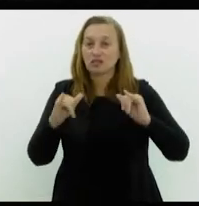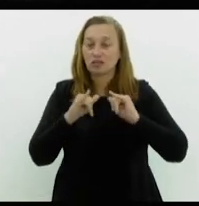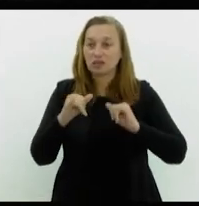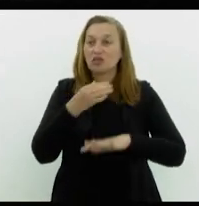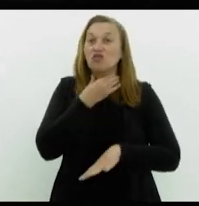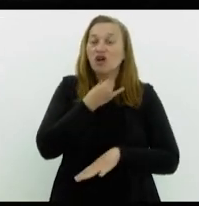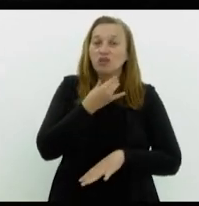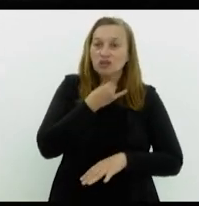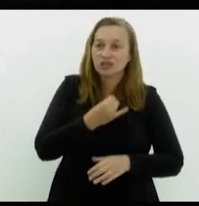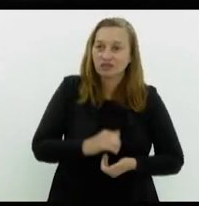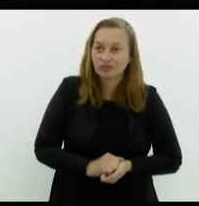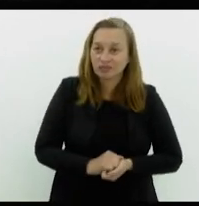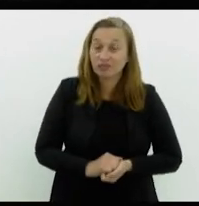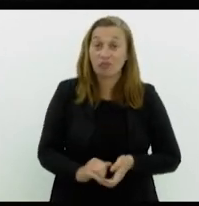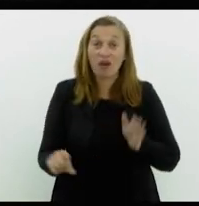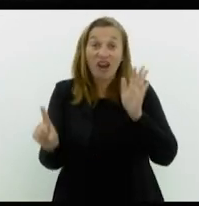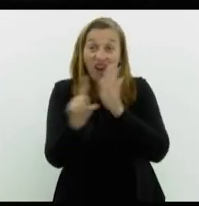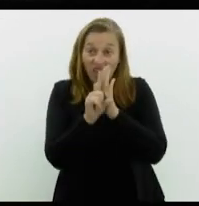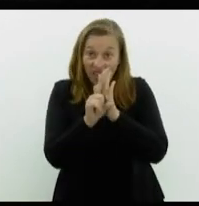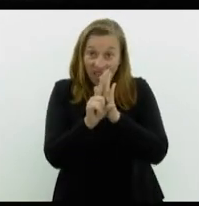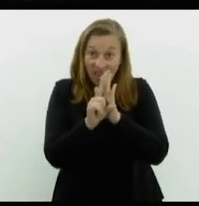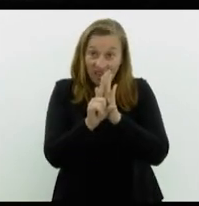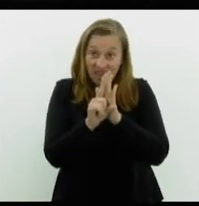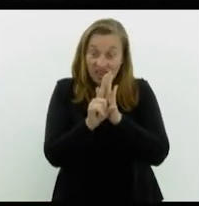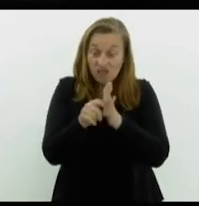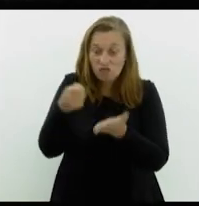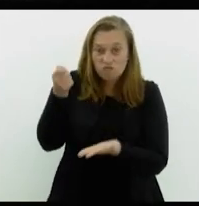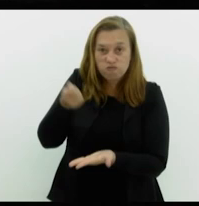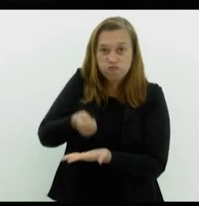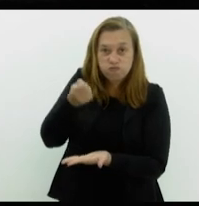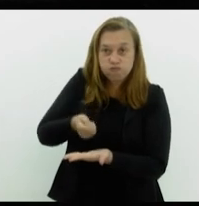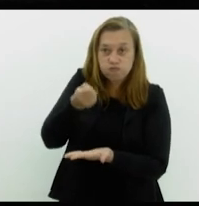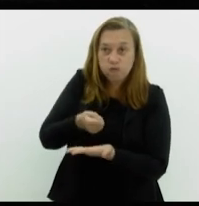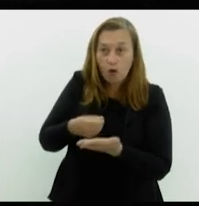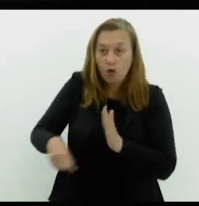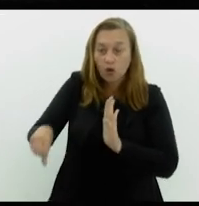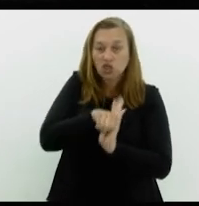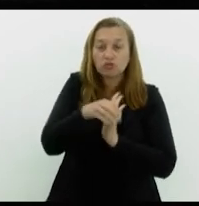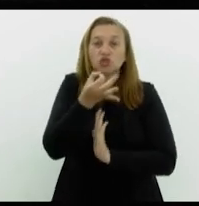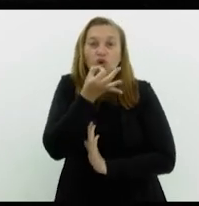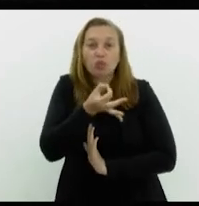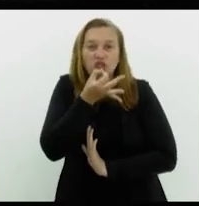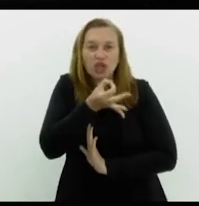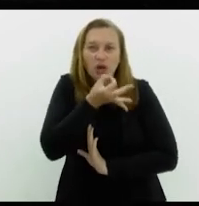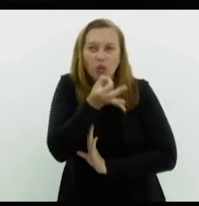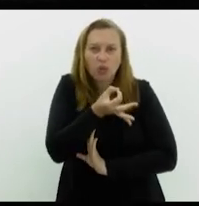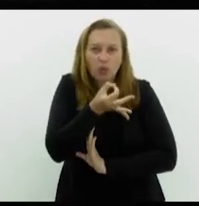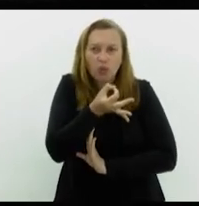uma lei que iria impor o crime de opinião